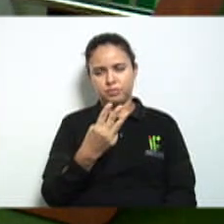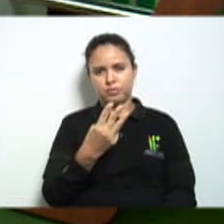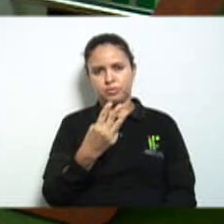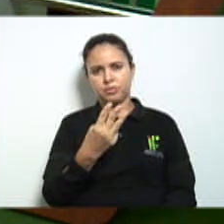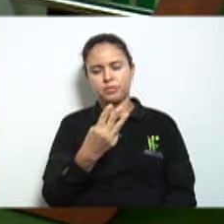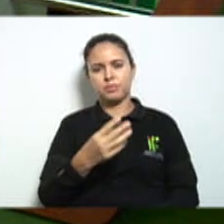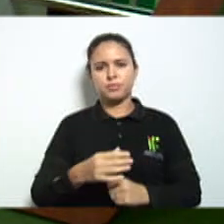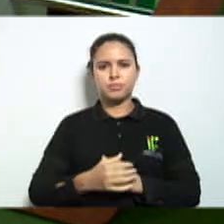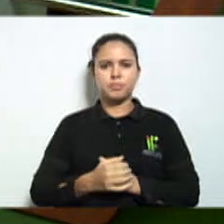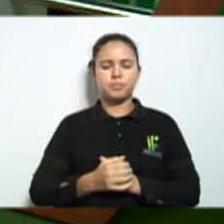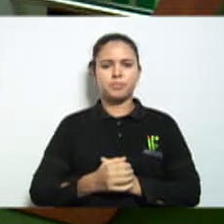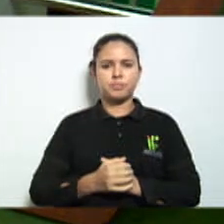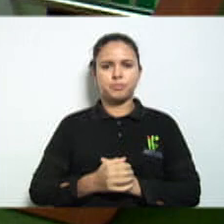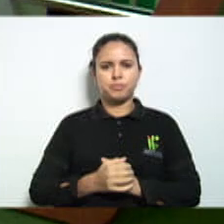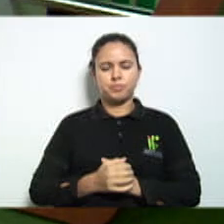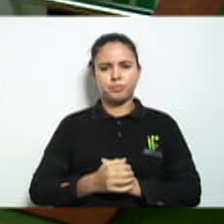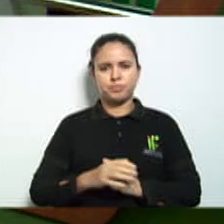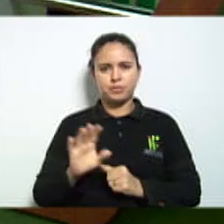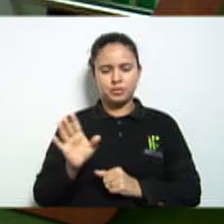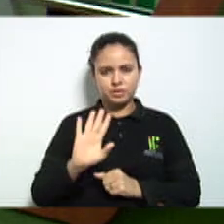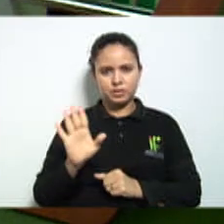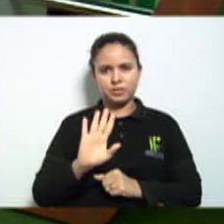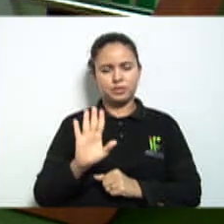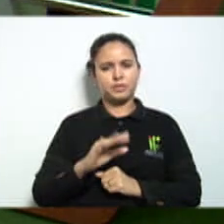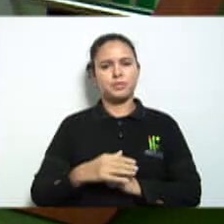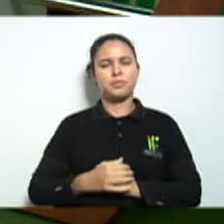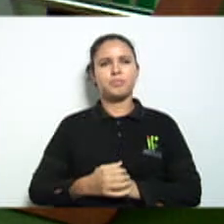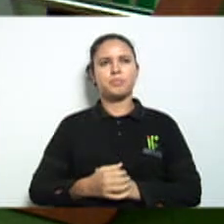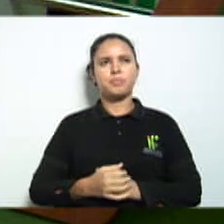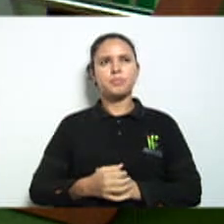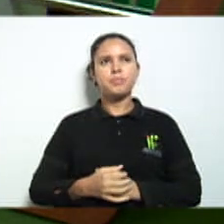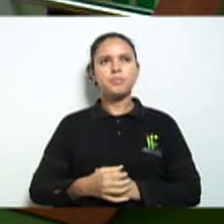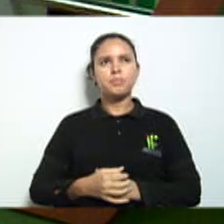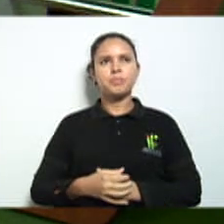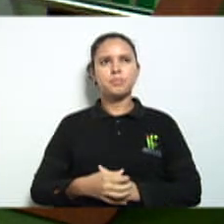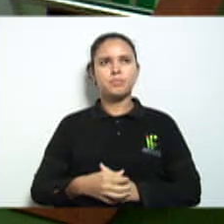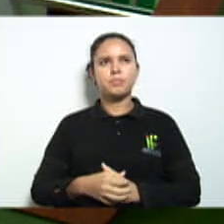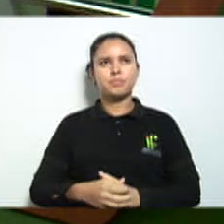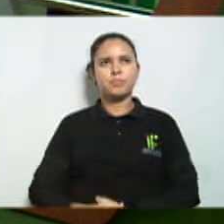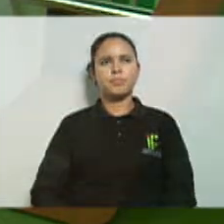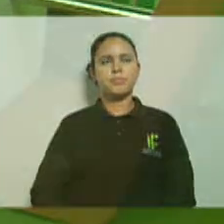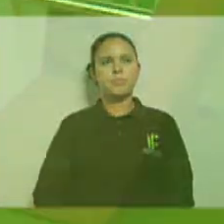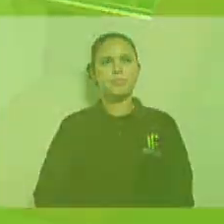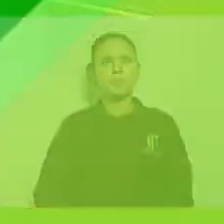terceira teleaula. Até a próxima aula, se assim Deus nos permitir. Até.